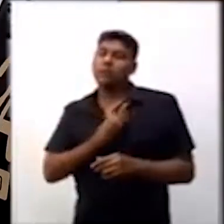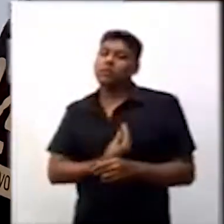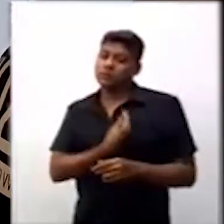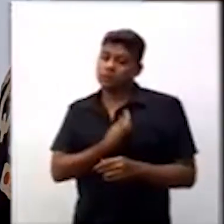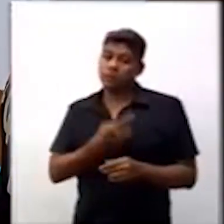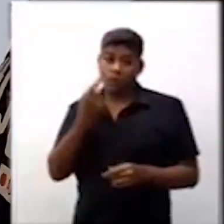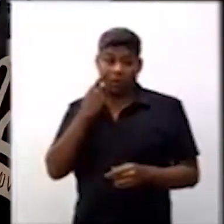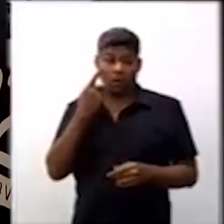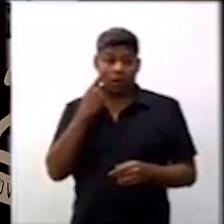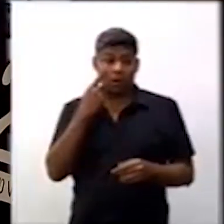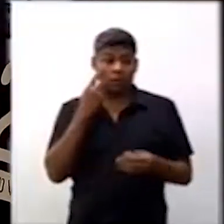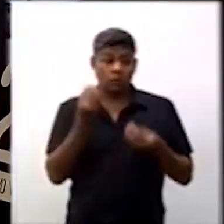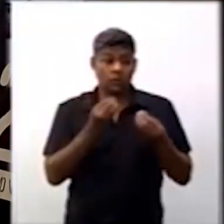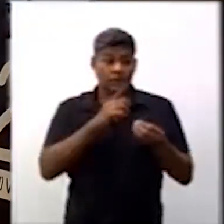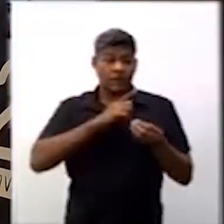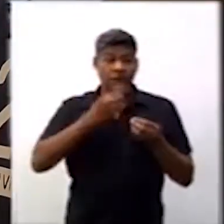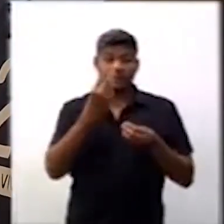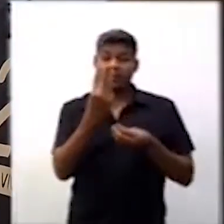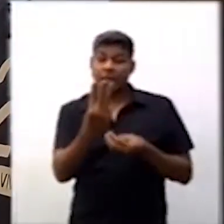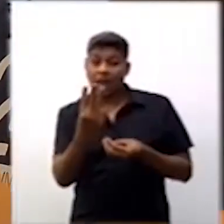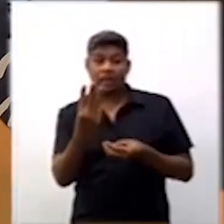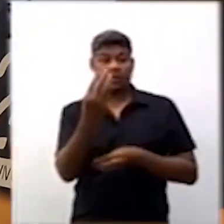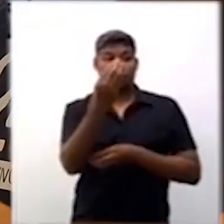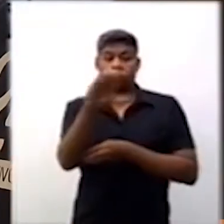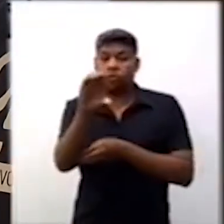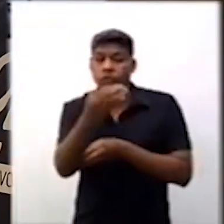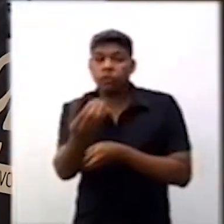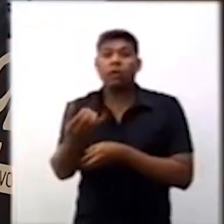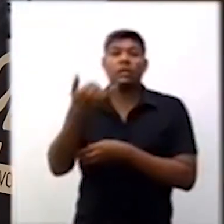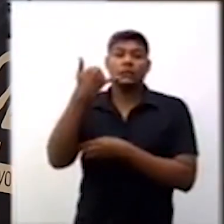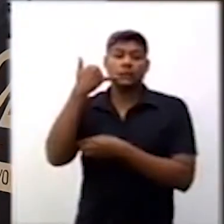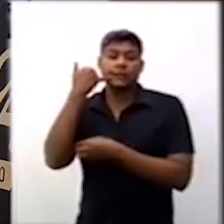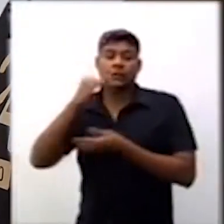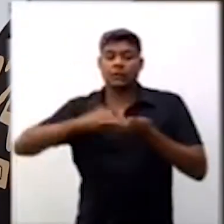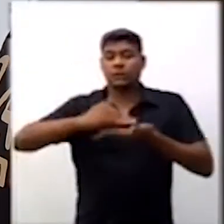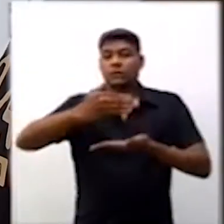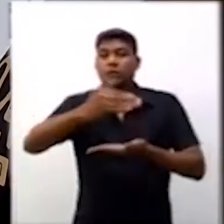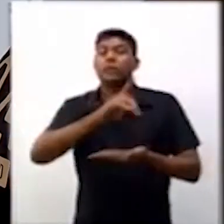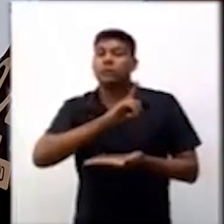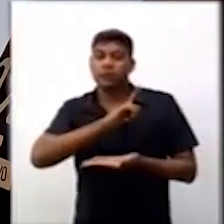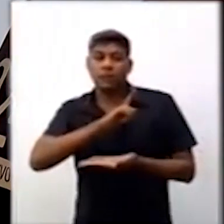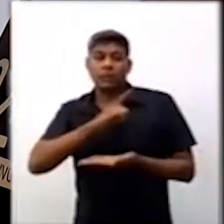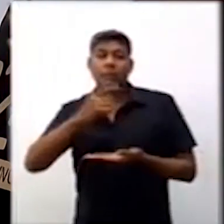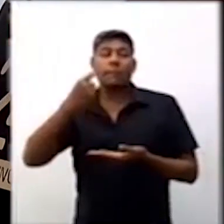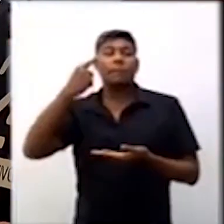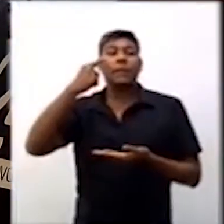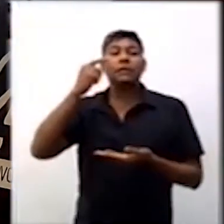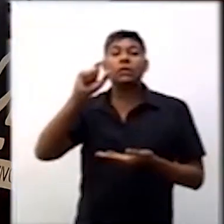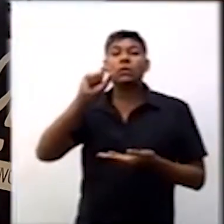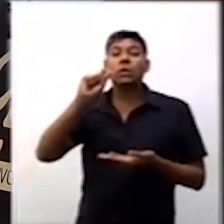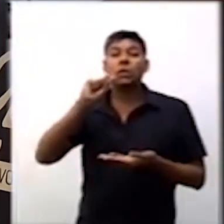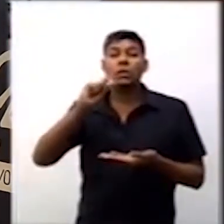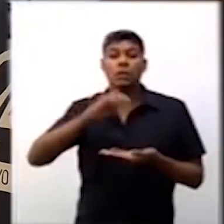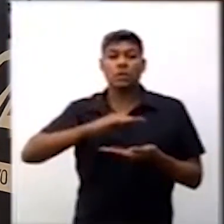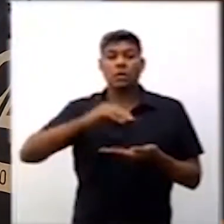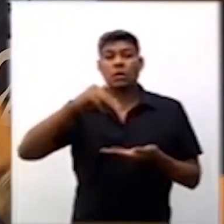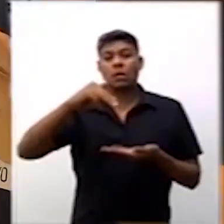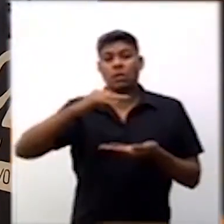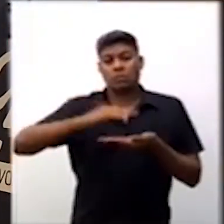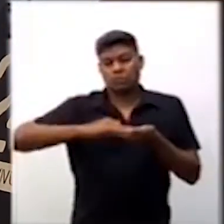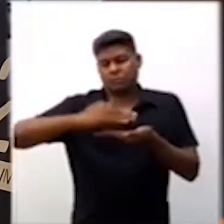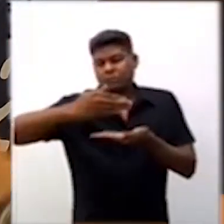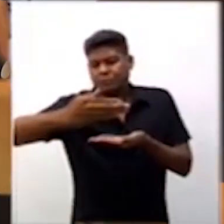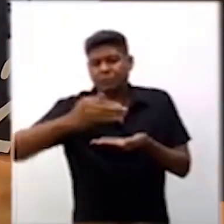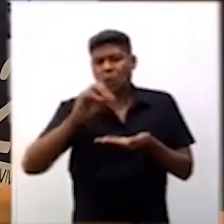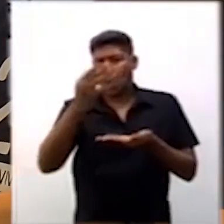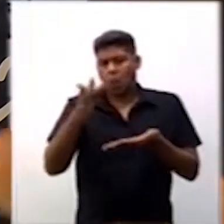eu estou imaginando aqui 3 aparelhos para conectar nessa tomada. Vou pensar num aparelho mobile, pode ser um